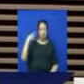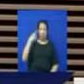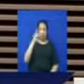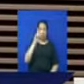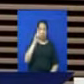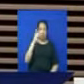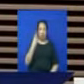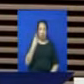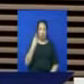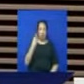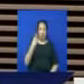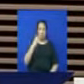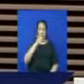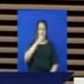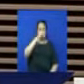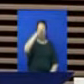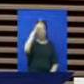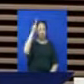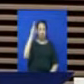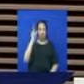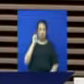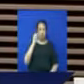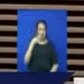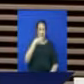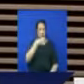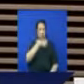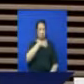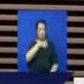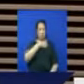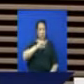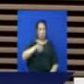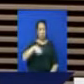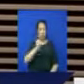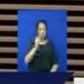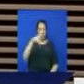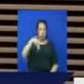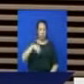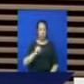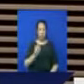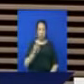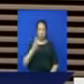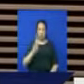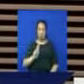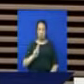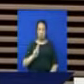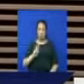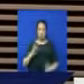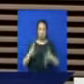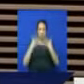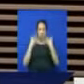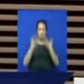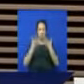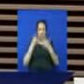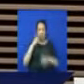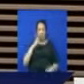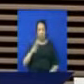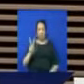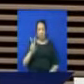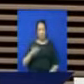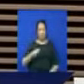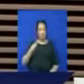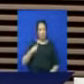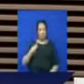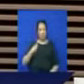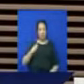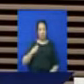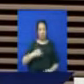cidade do Rio Grande, Janir Branco. Muito bom te ver aqui, Janine. Cada vez que eu te revejo é uma alegria muito grande. Bom, pessoal, eu,